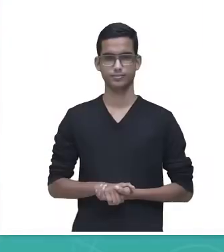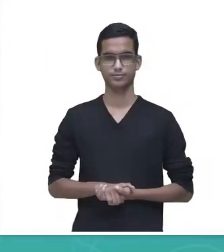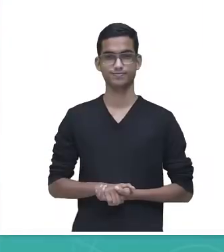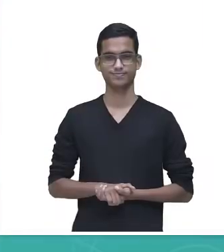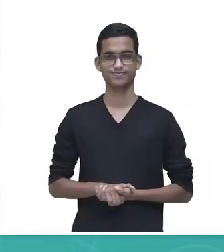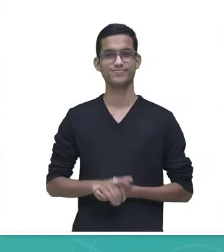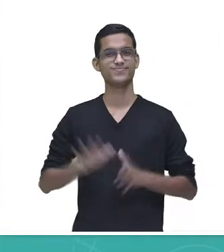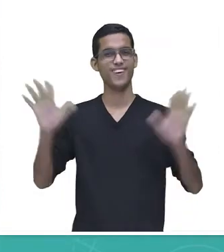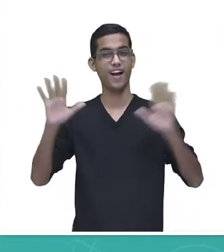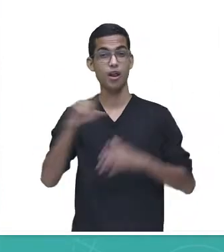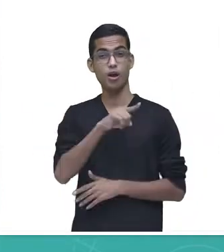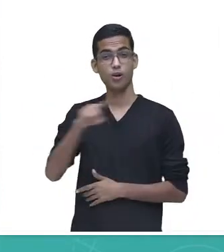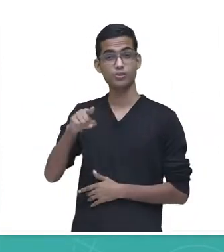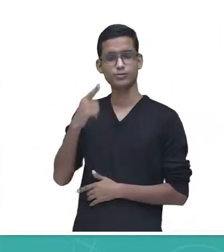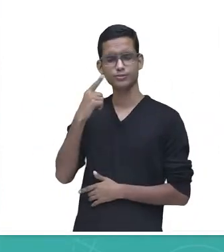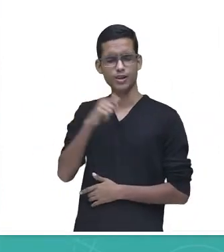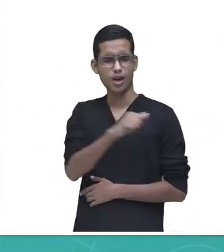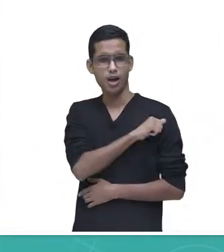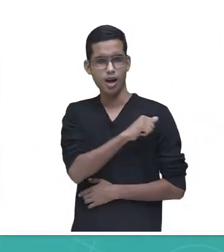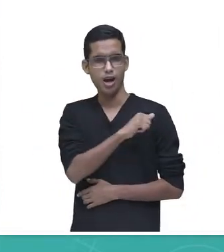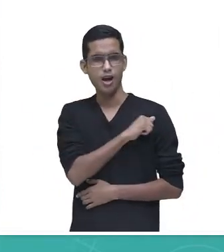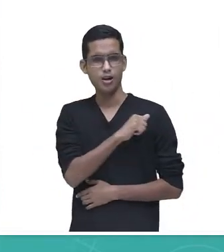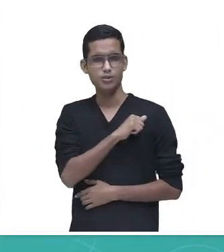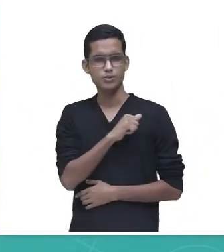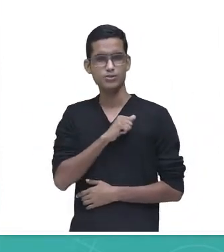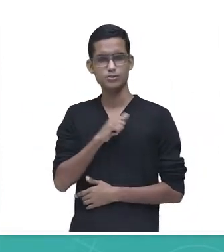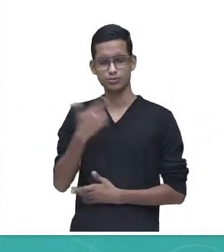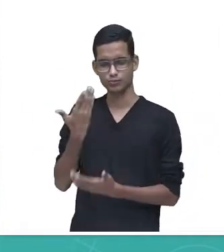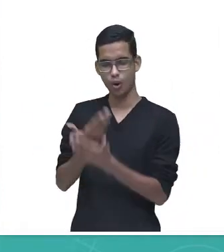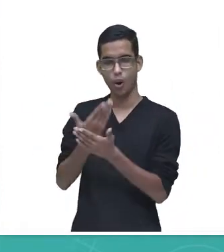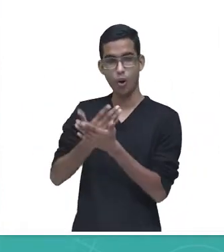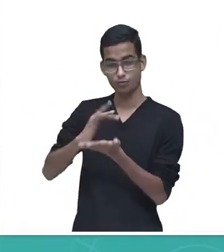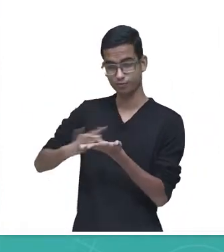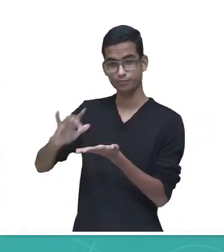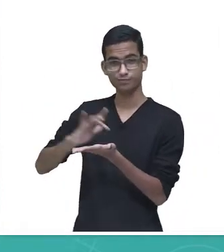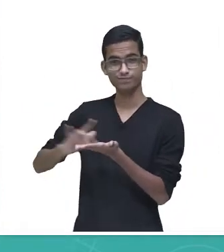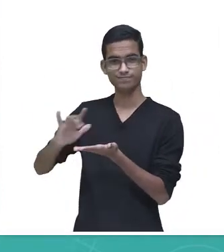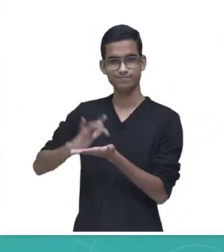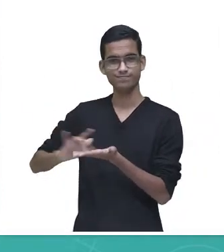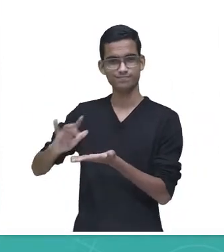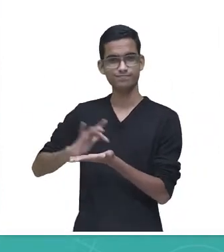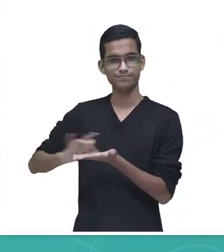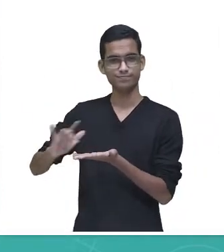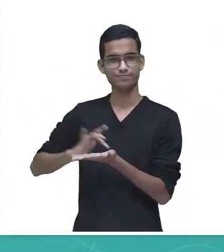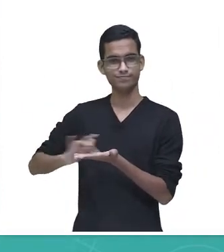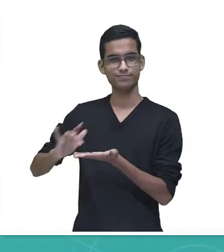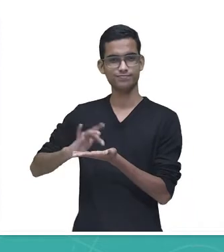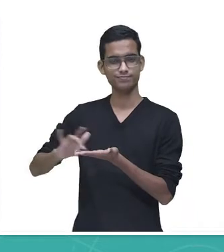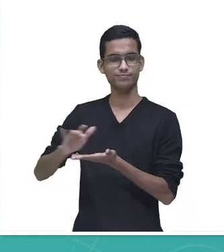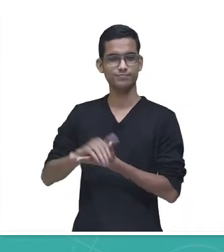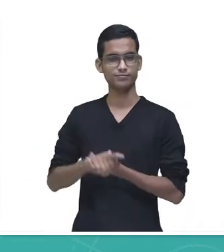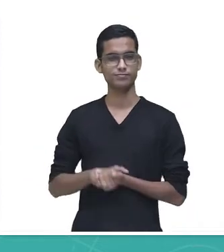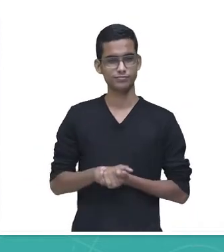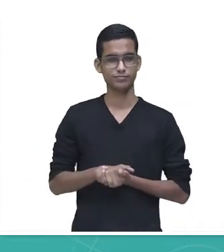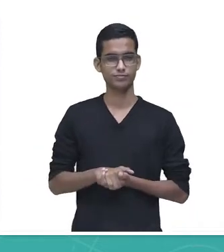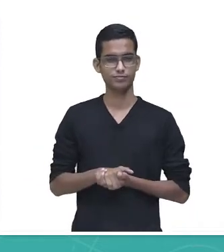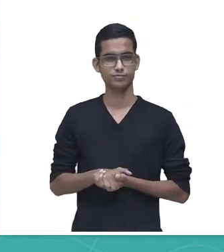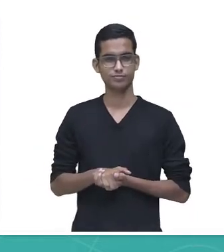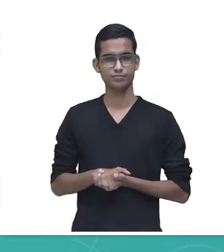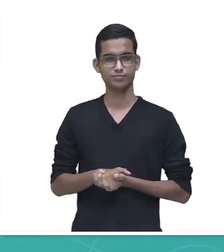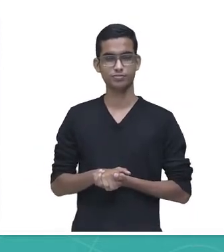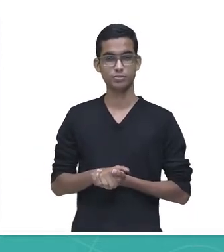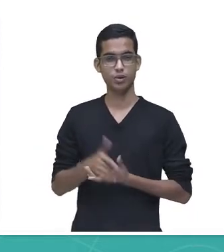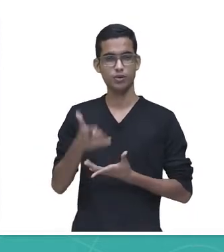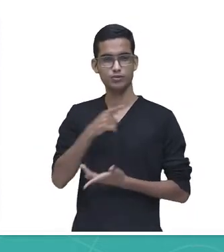Olá, você que está nos acompanhando pelo nosso aplicativo do Aula em Casa, pelas nossas redes sociais. Você da Educação de Jovens e Adultos,